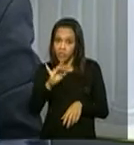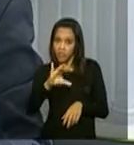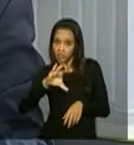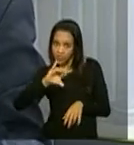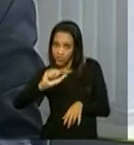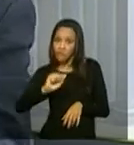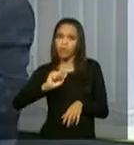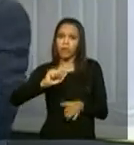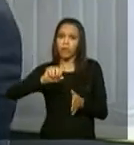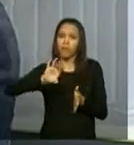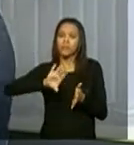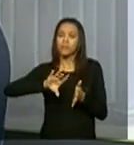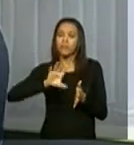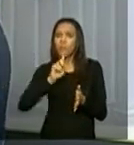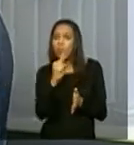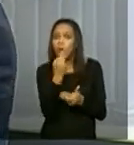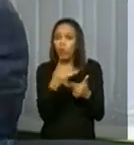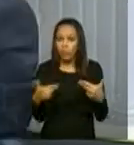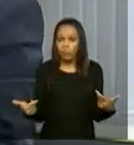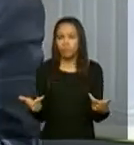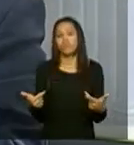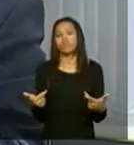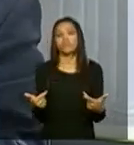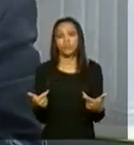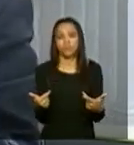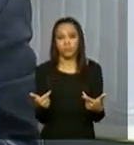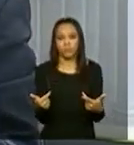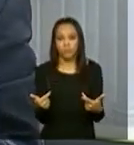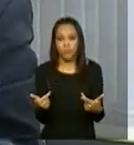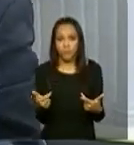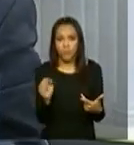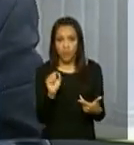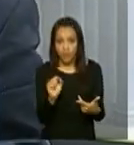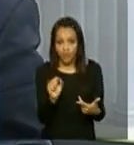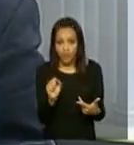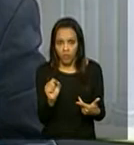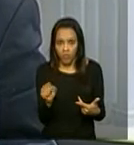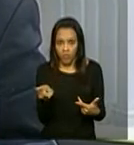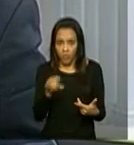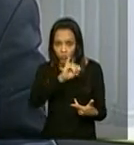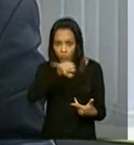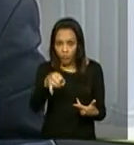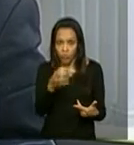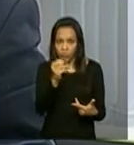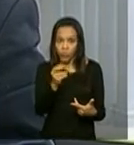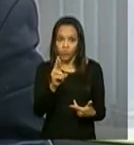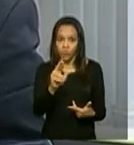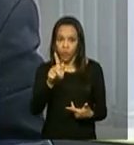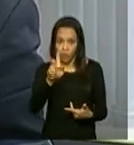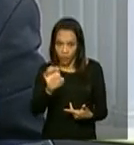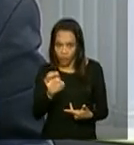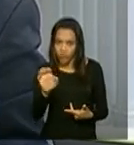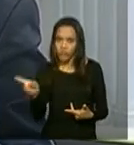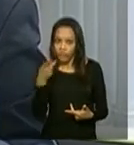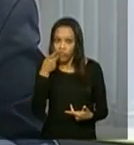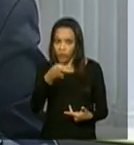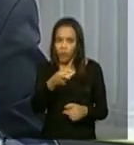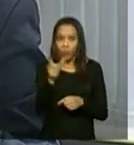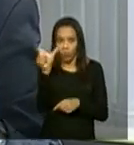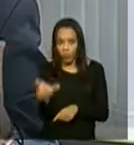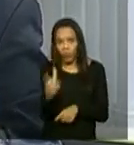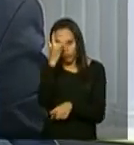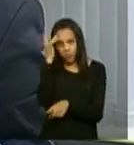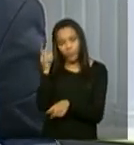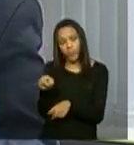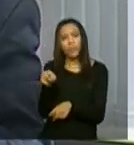assunto meu filho aqui uma coisa que o diogo brito é jorge pedra jean o frio é que é o facto